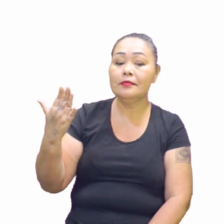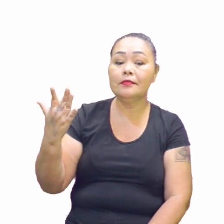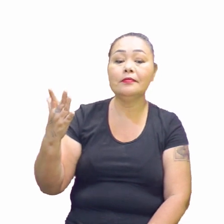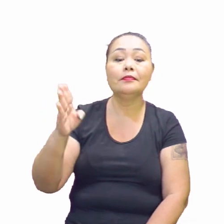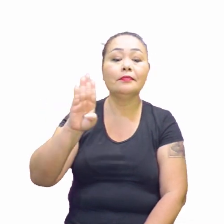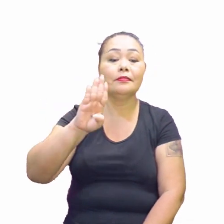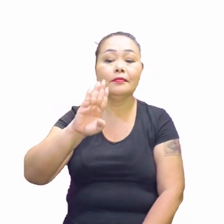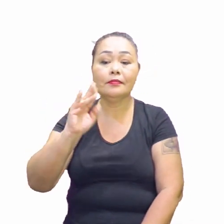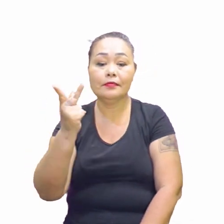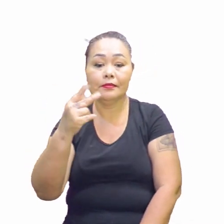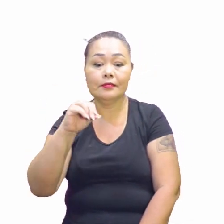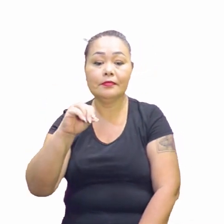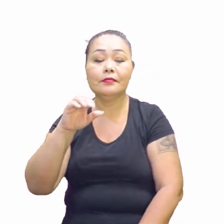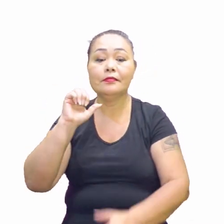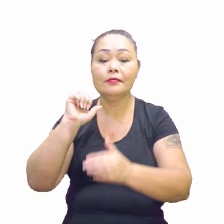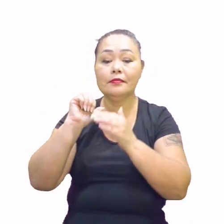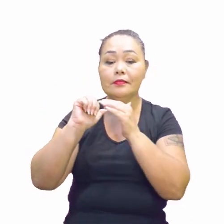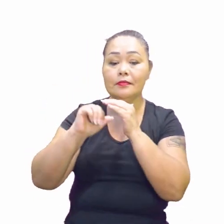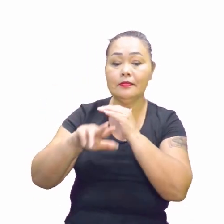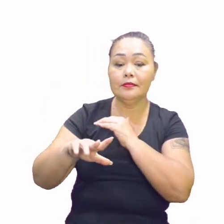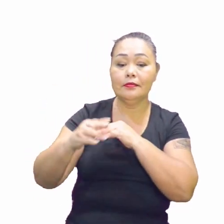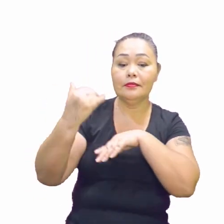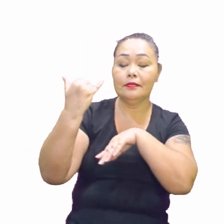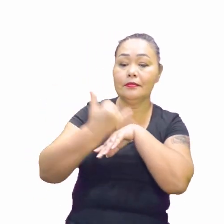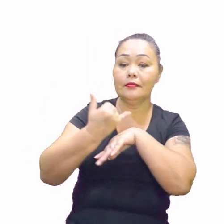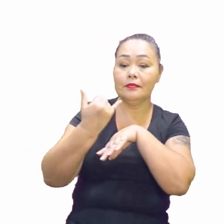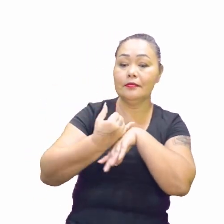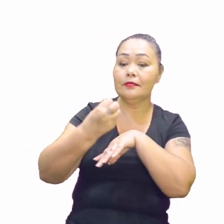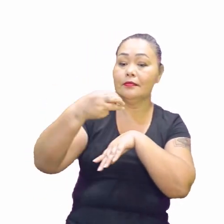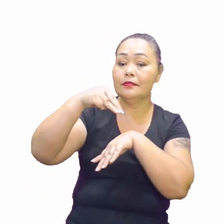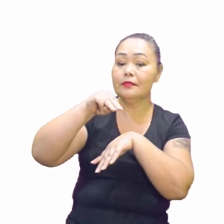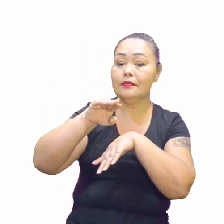de bolso, placas de metal,